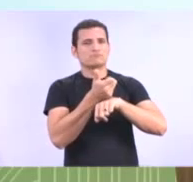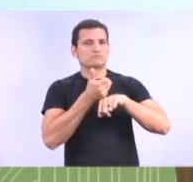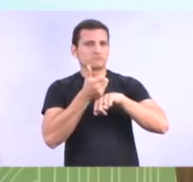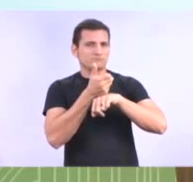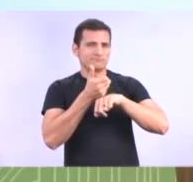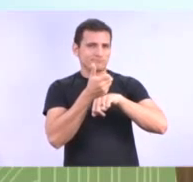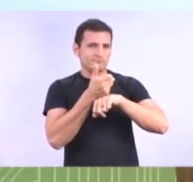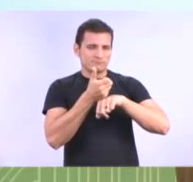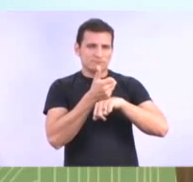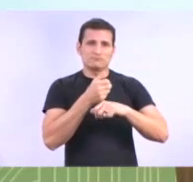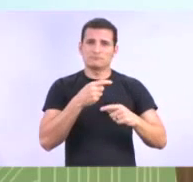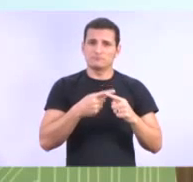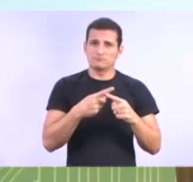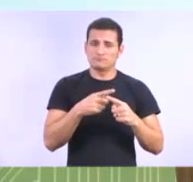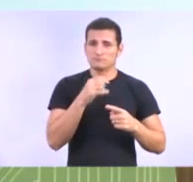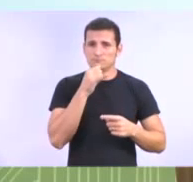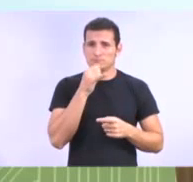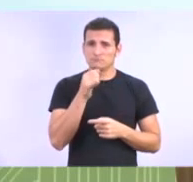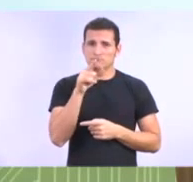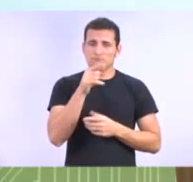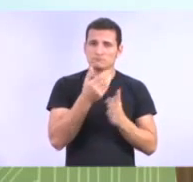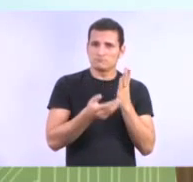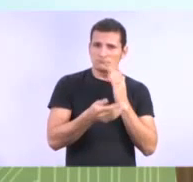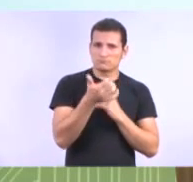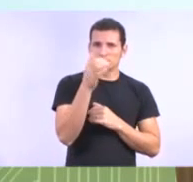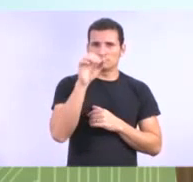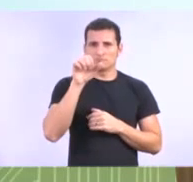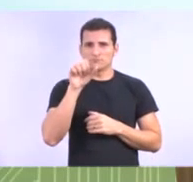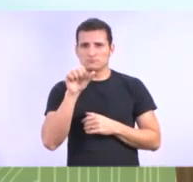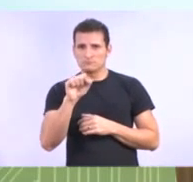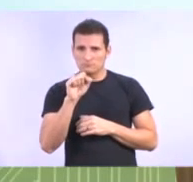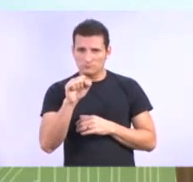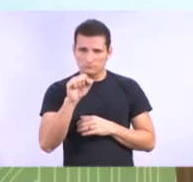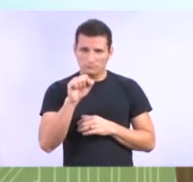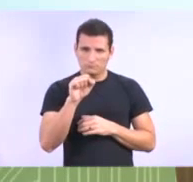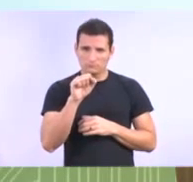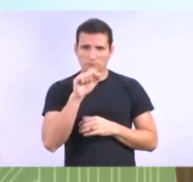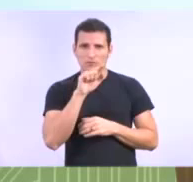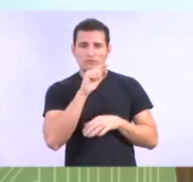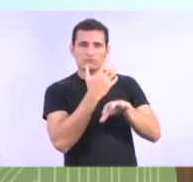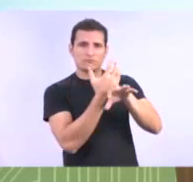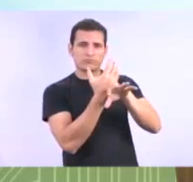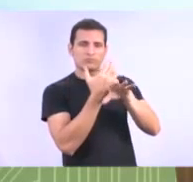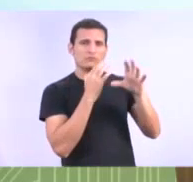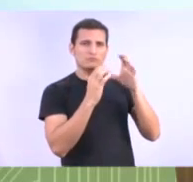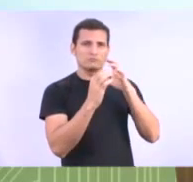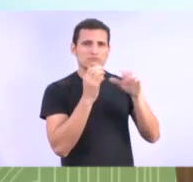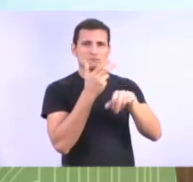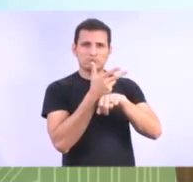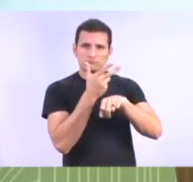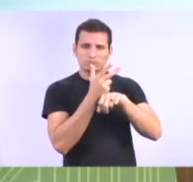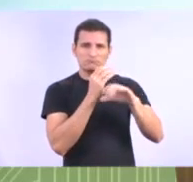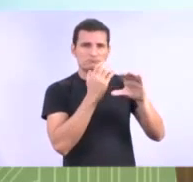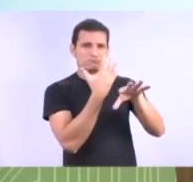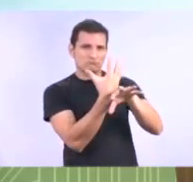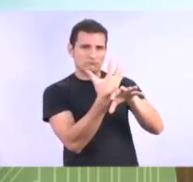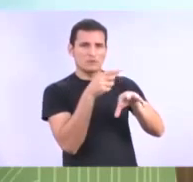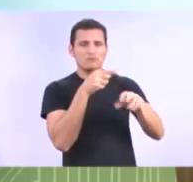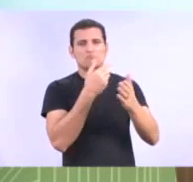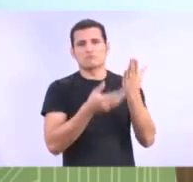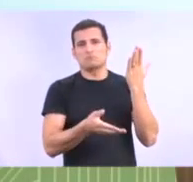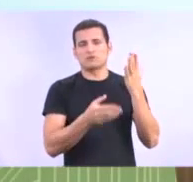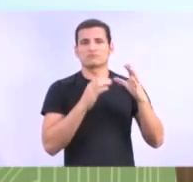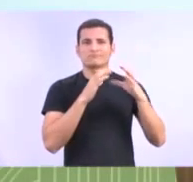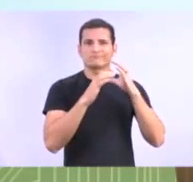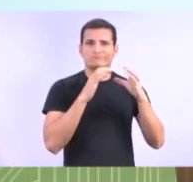Porque se você perder 10 segundos de uma comunicação em vídeo, você perde parte da comunicação. Se, por exemplo,